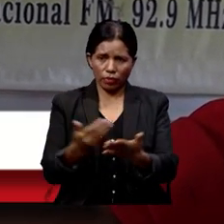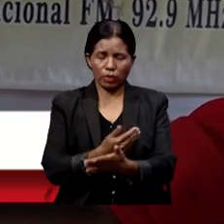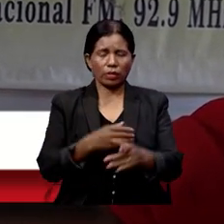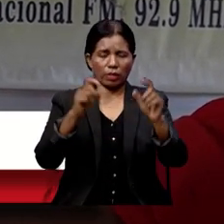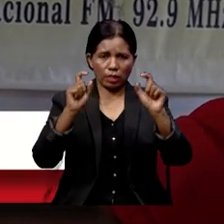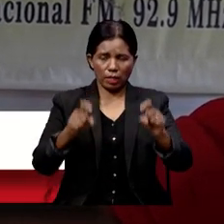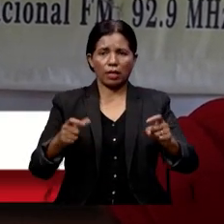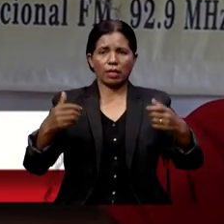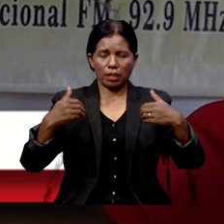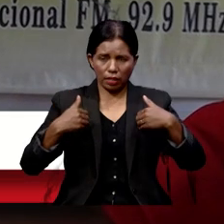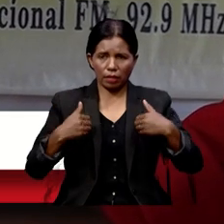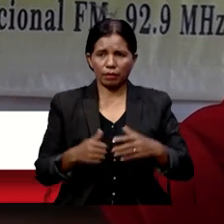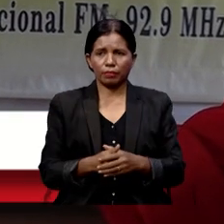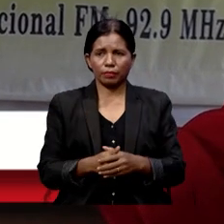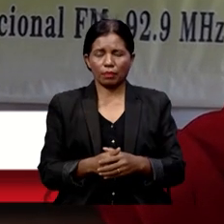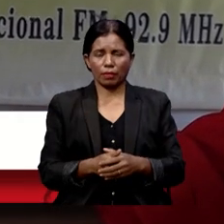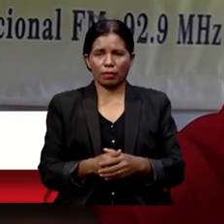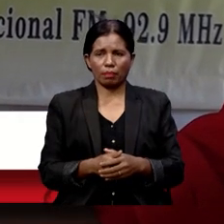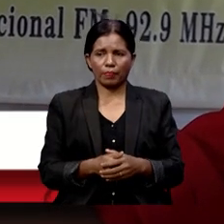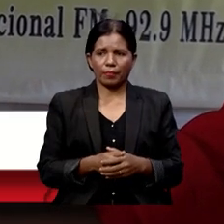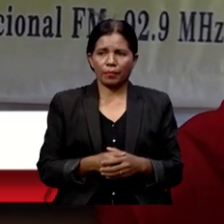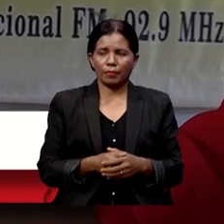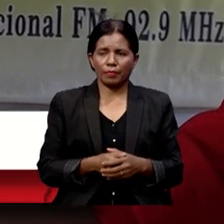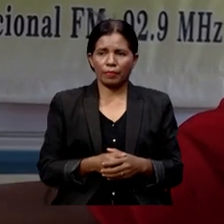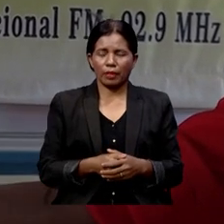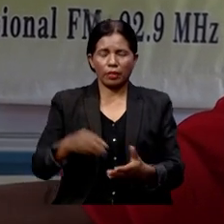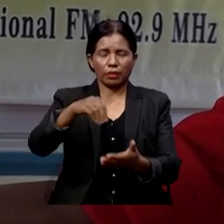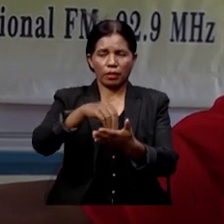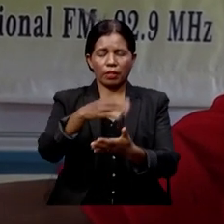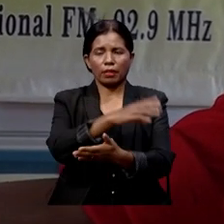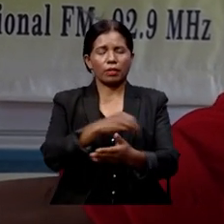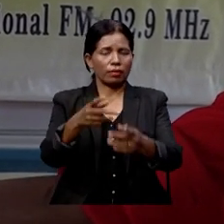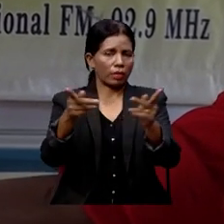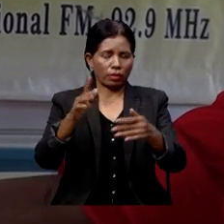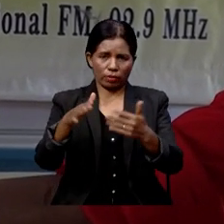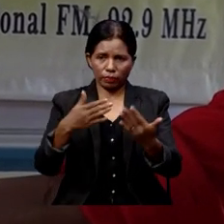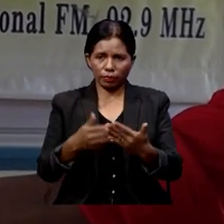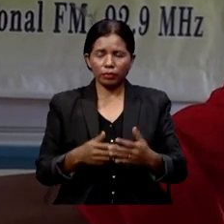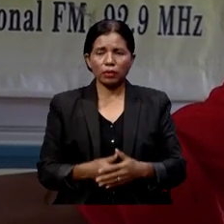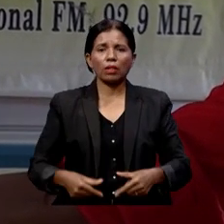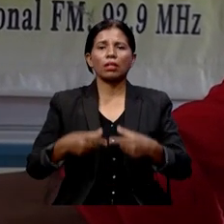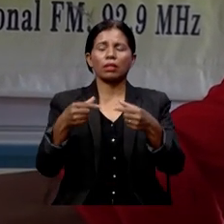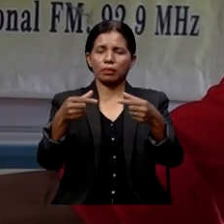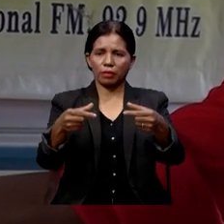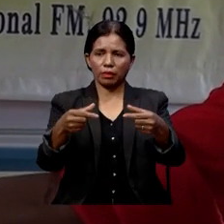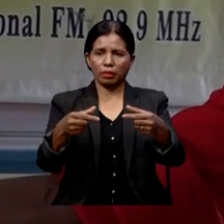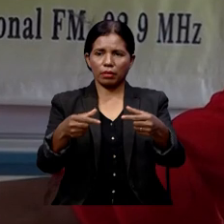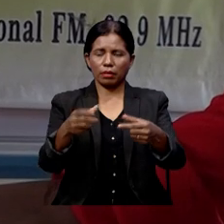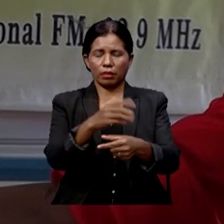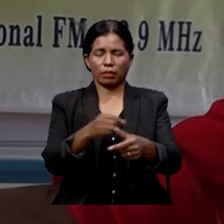iha, tendência tu, investir em setor sir de, pelo